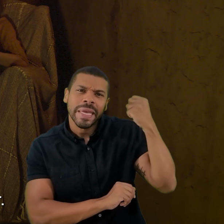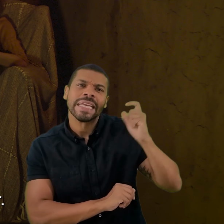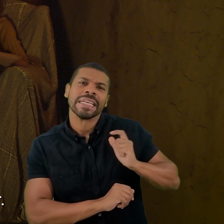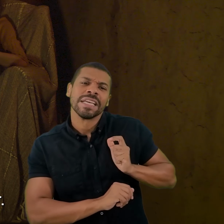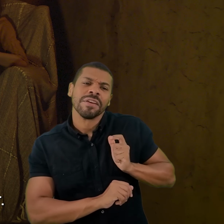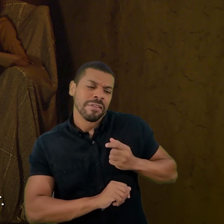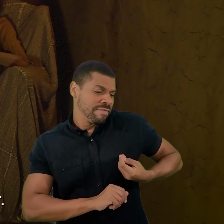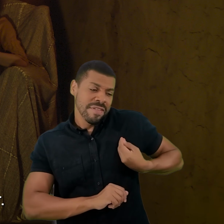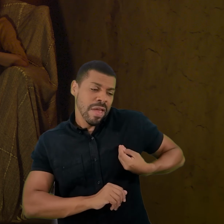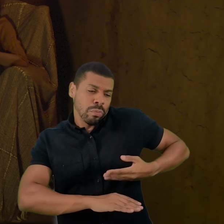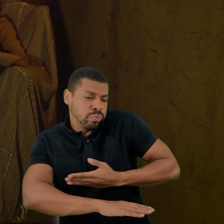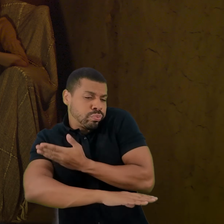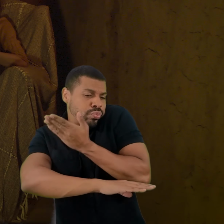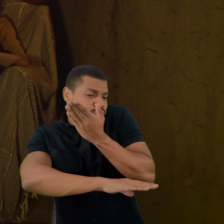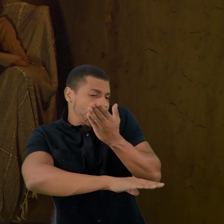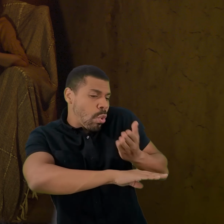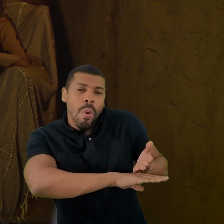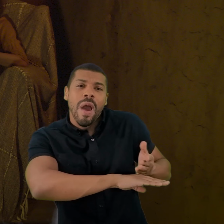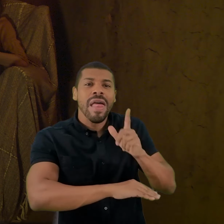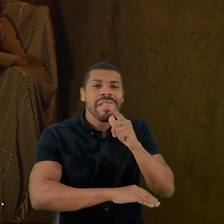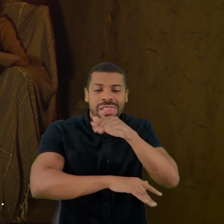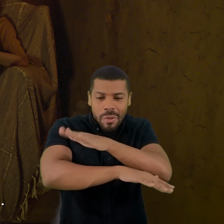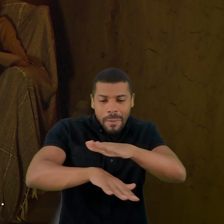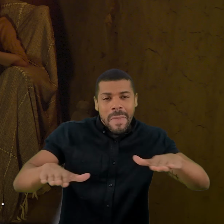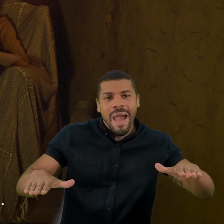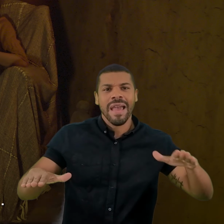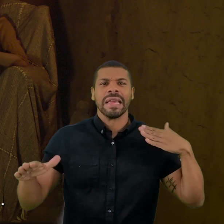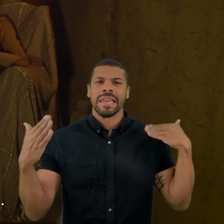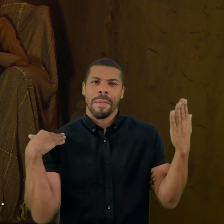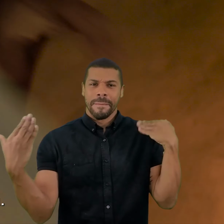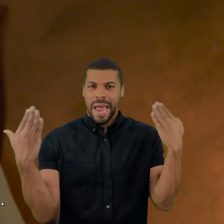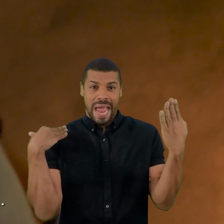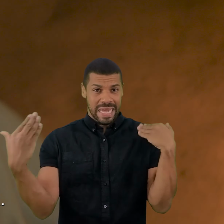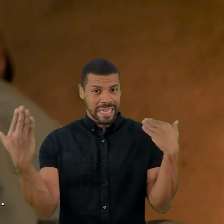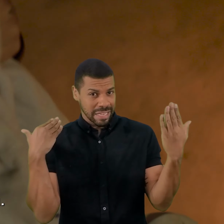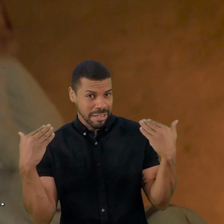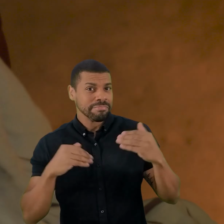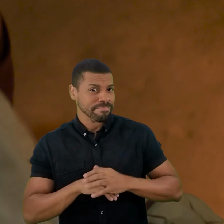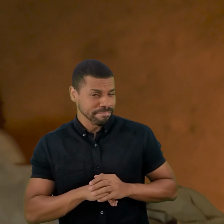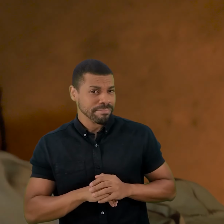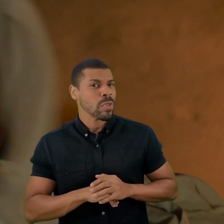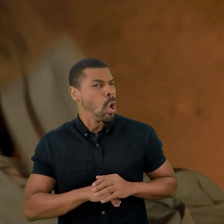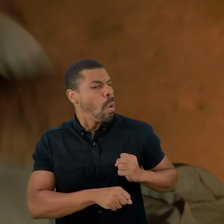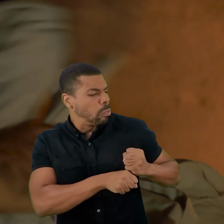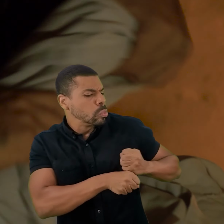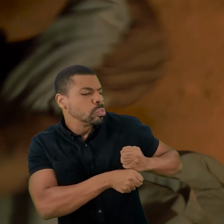que viveu parte da vida no mar. Ele era da Marinha, passou 9 anos na